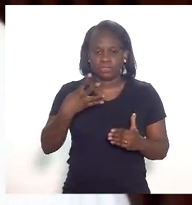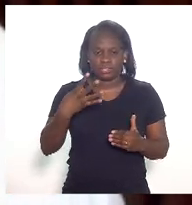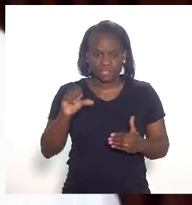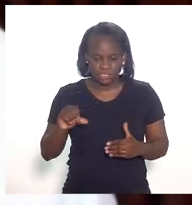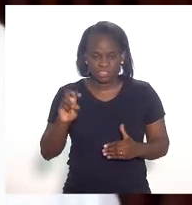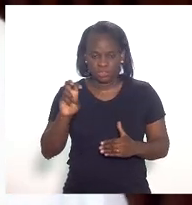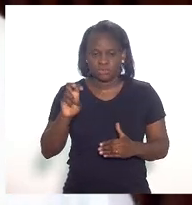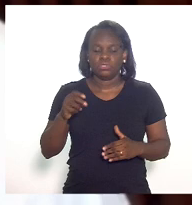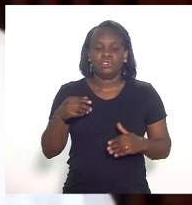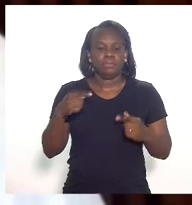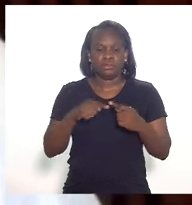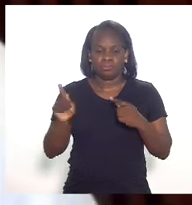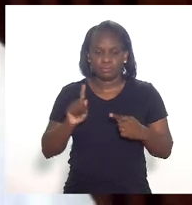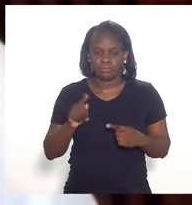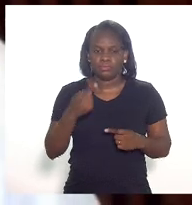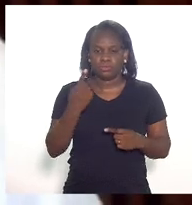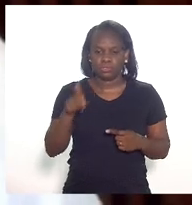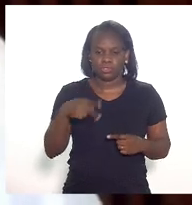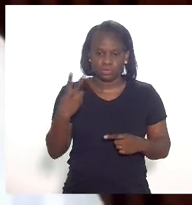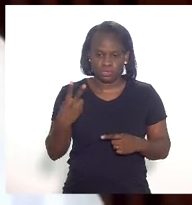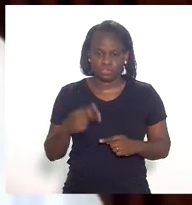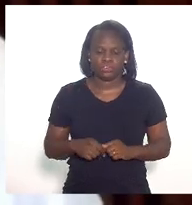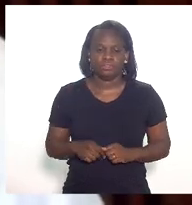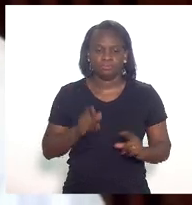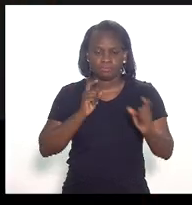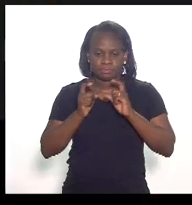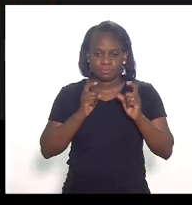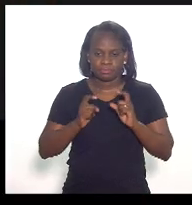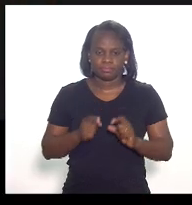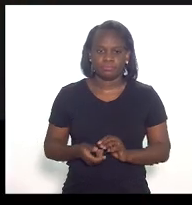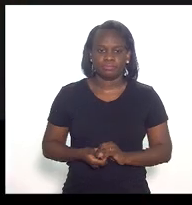1 e 2. Em discussão.